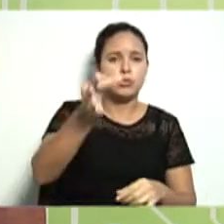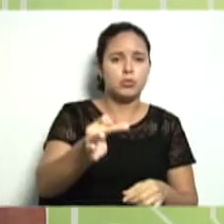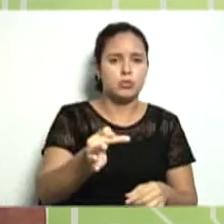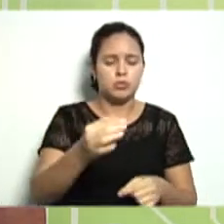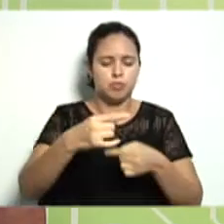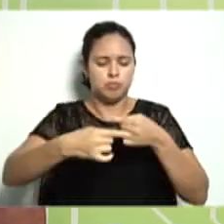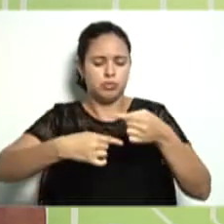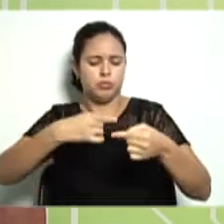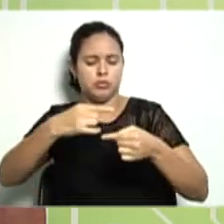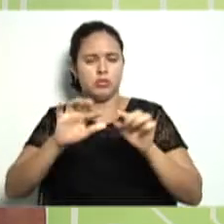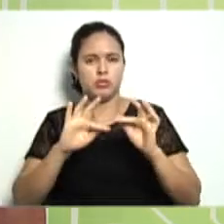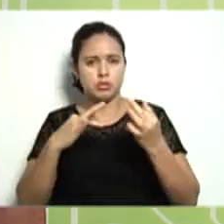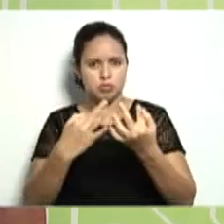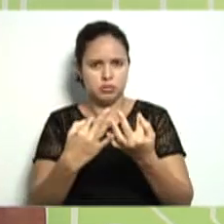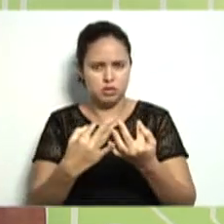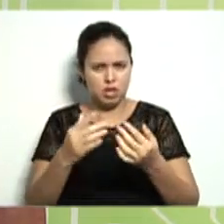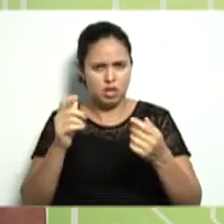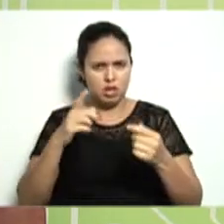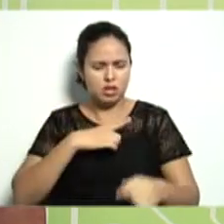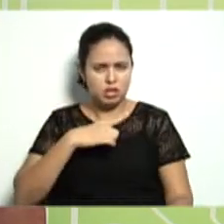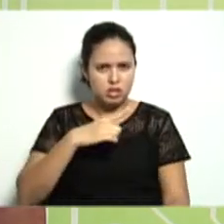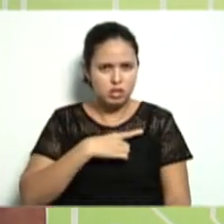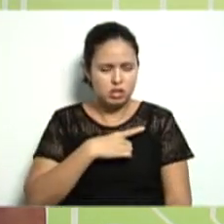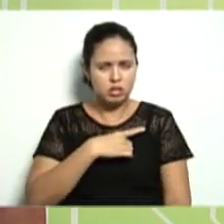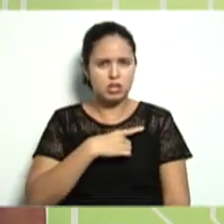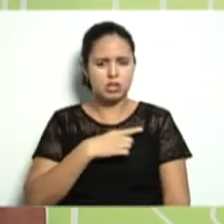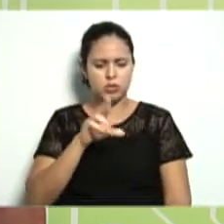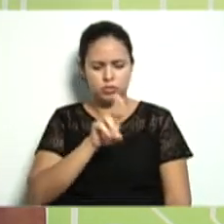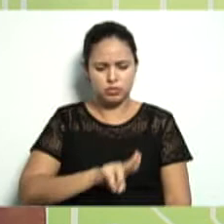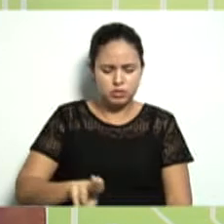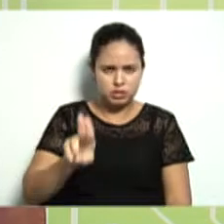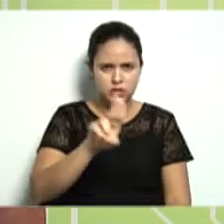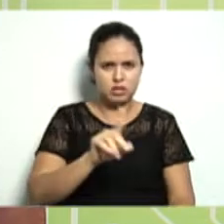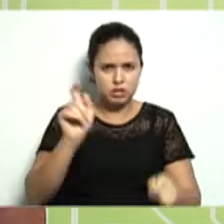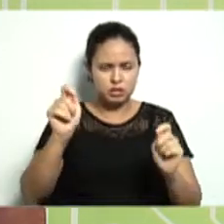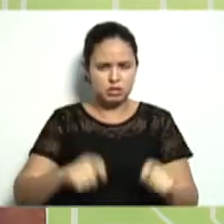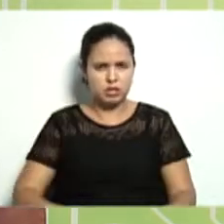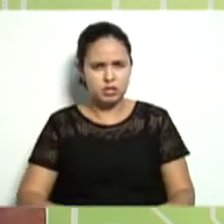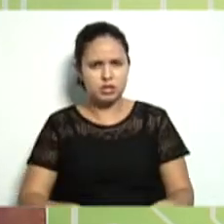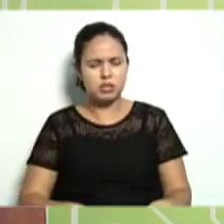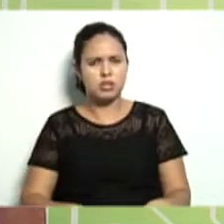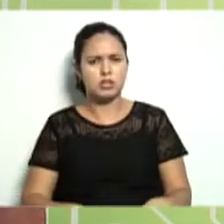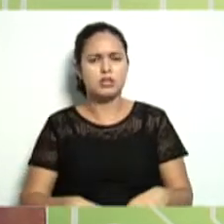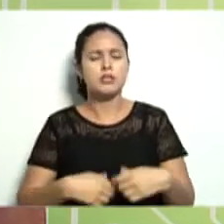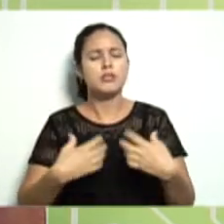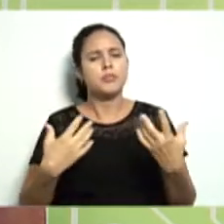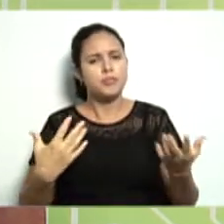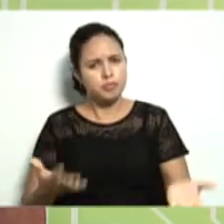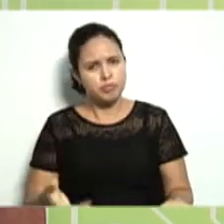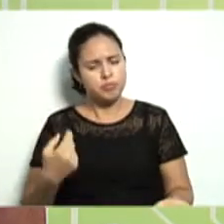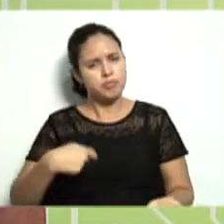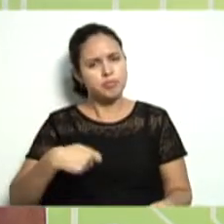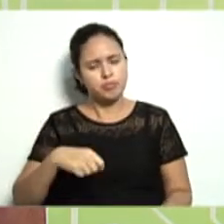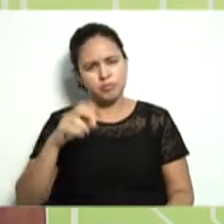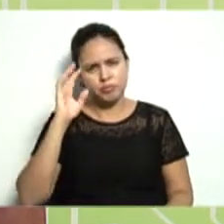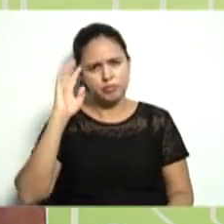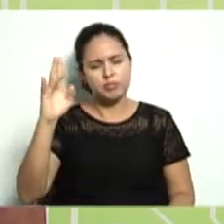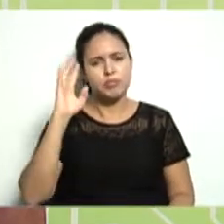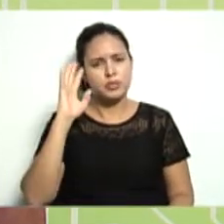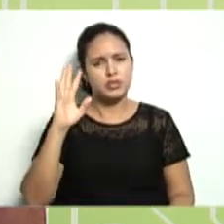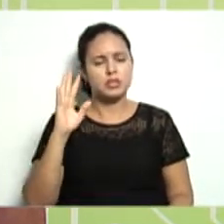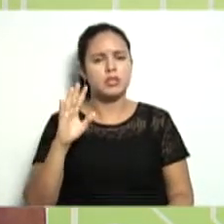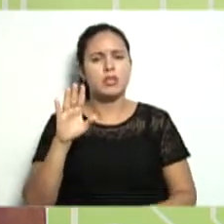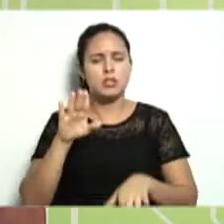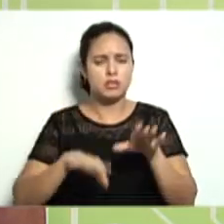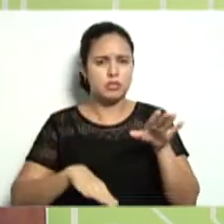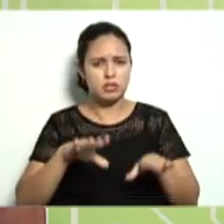continuar usando esses recursos naturais de maneiras que eles vão enxergar esses recursos naturais? Às vezes, não sei você aí,